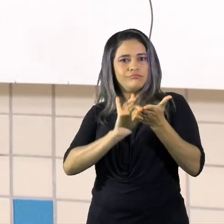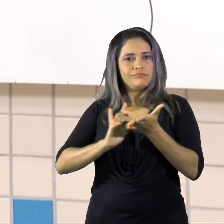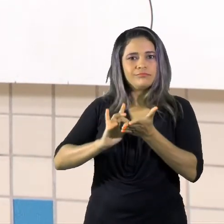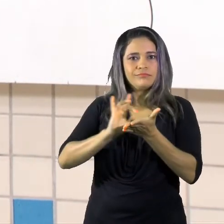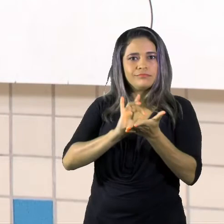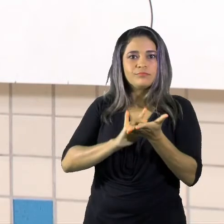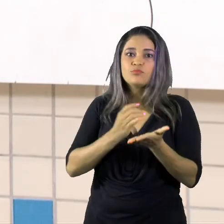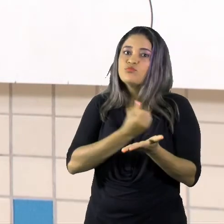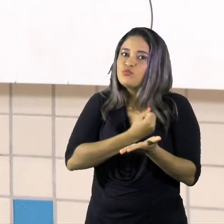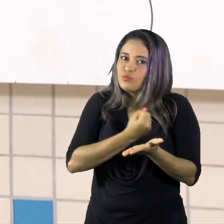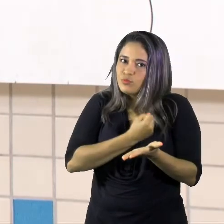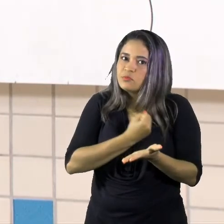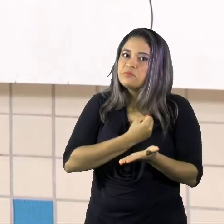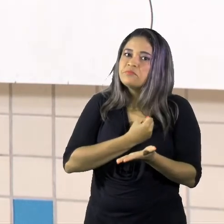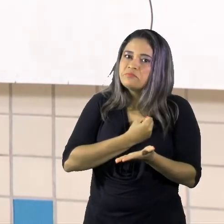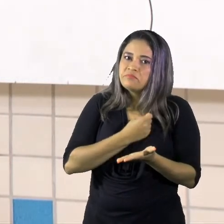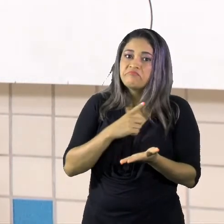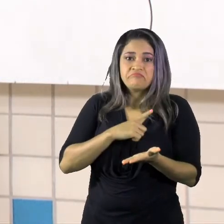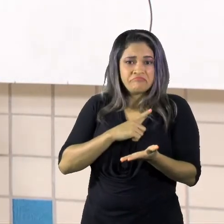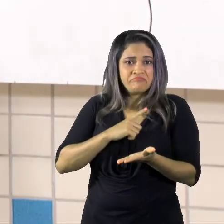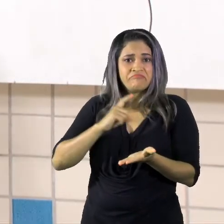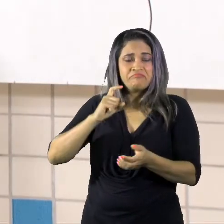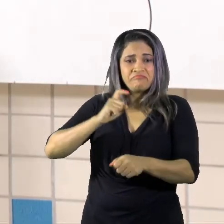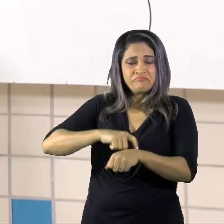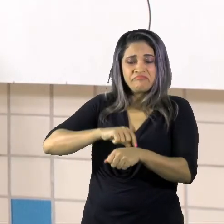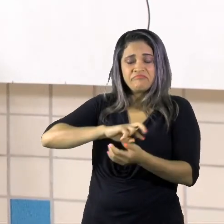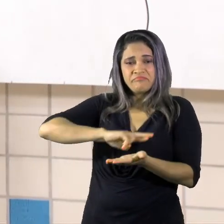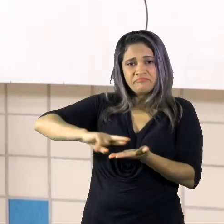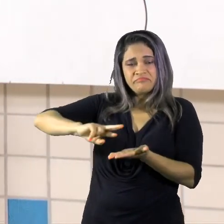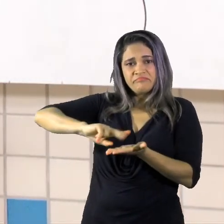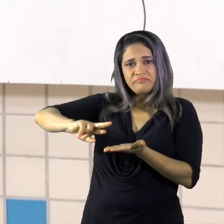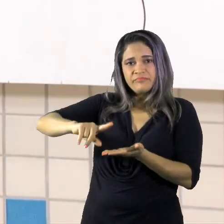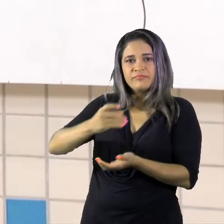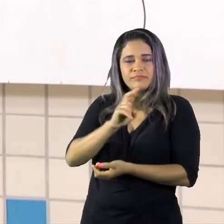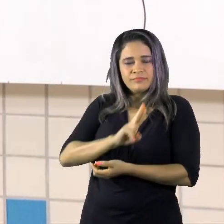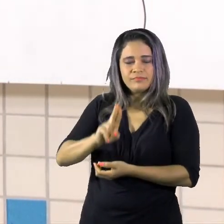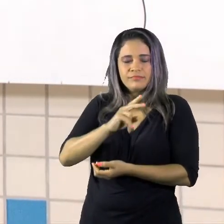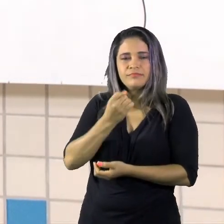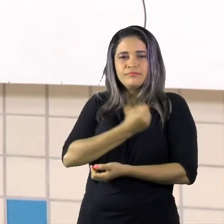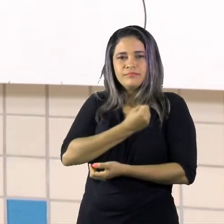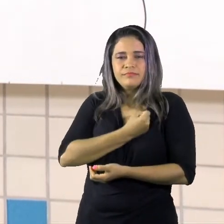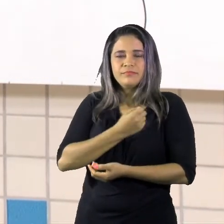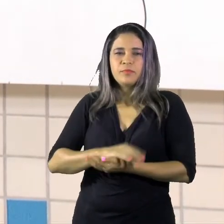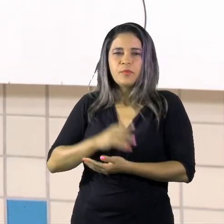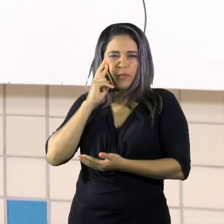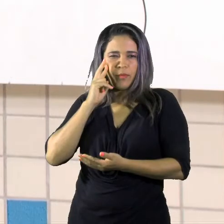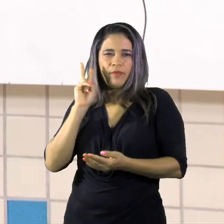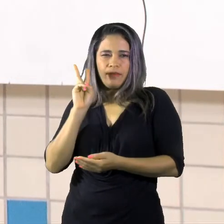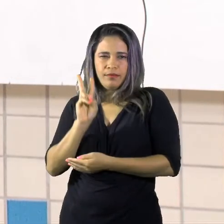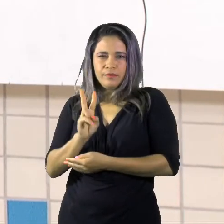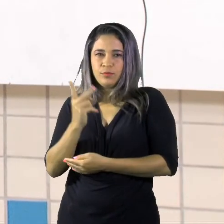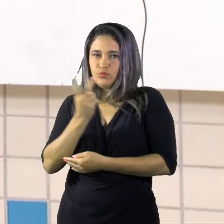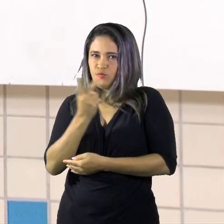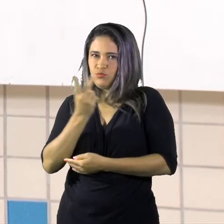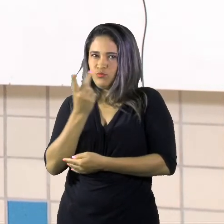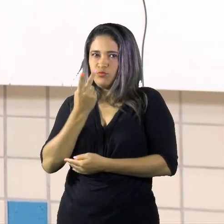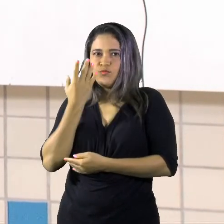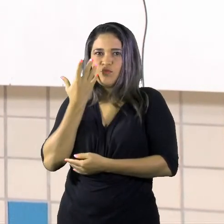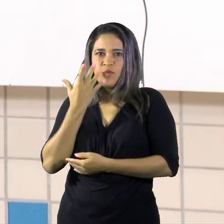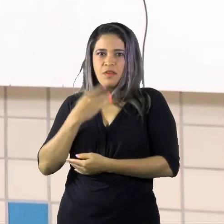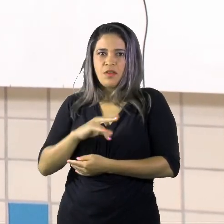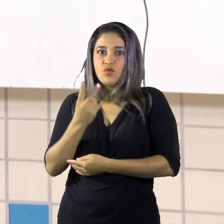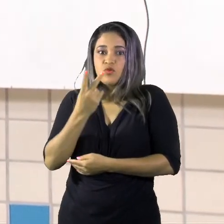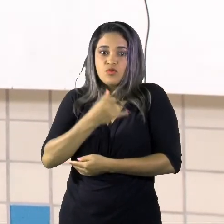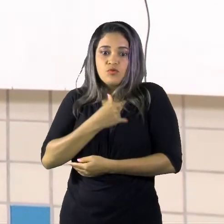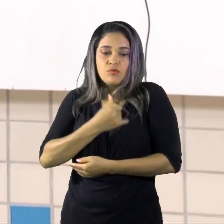Então, várias situações que nós utilizamos os números. Observem, 2 crianças de 2 anos